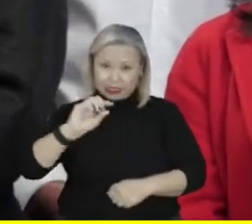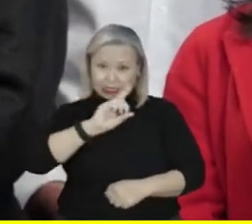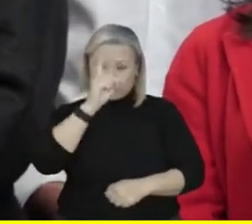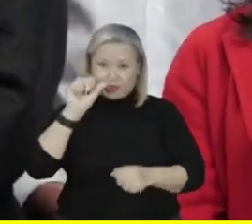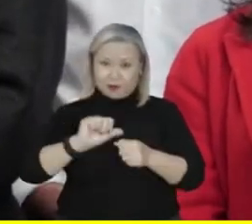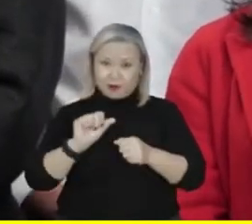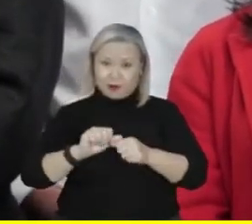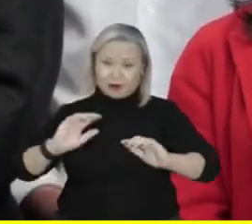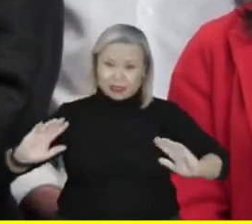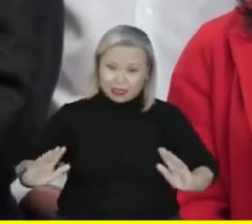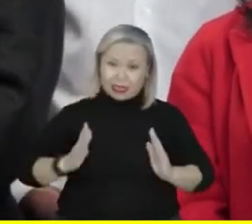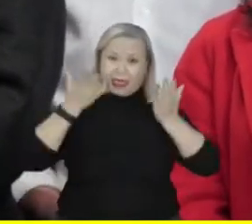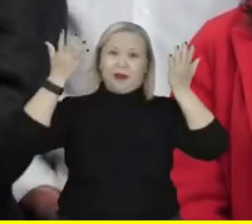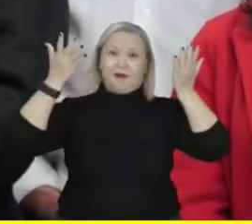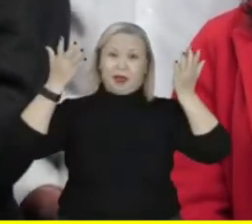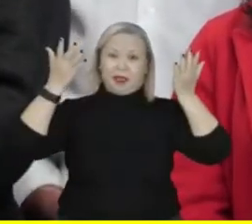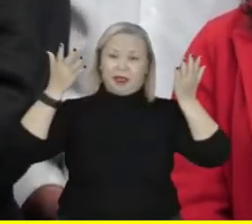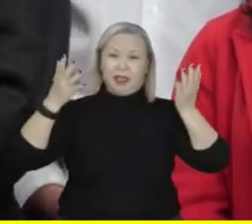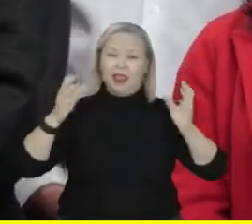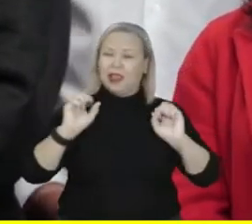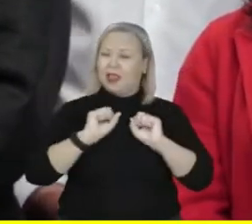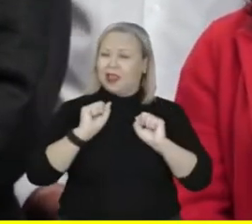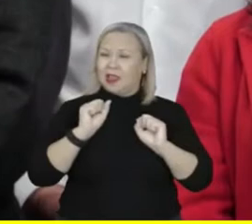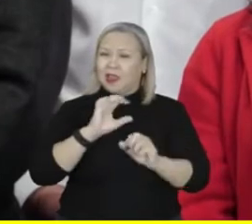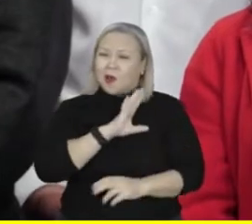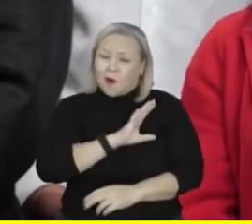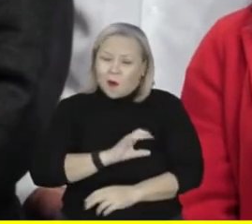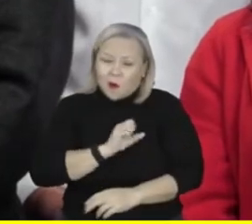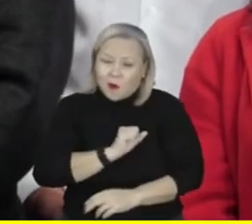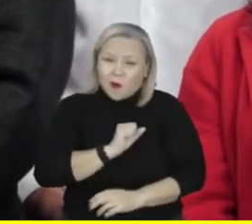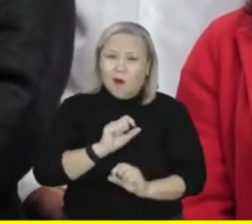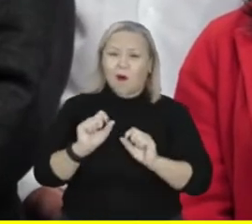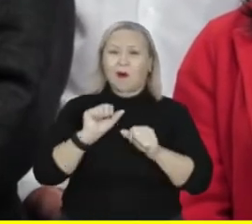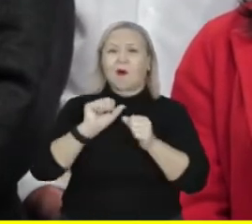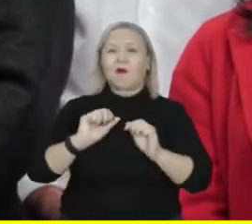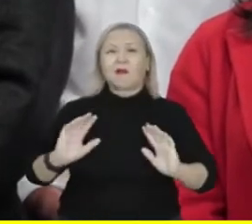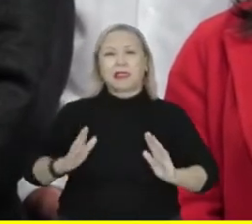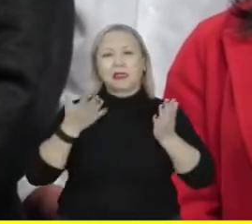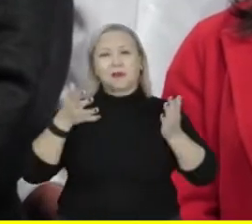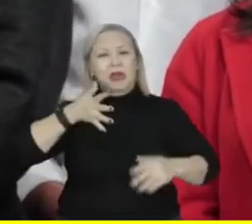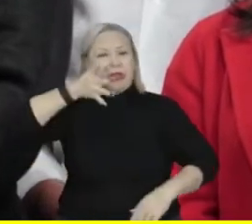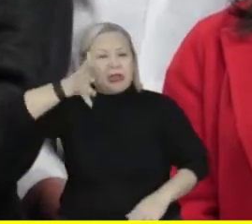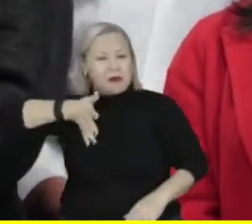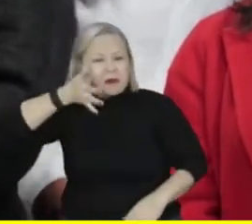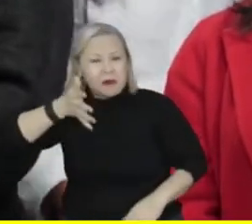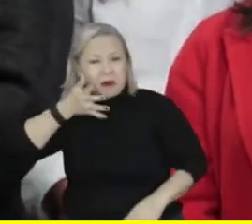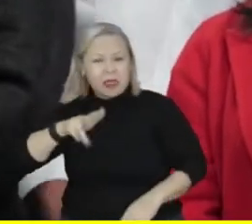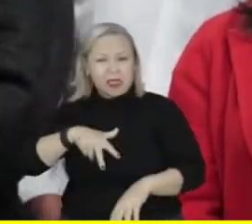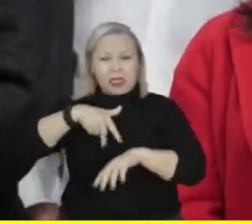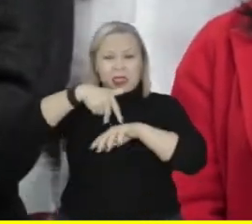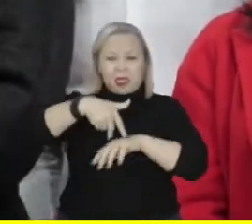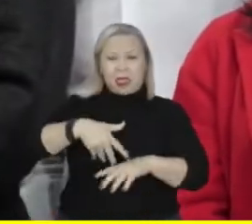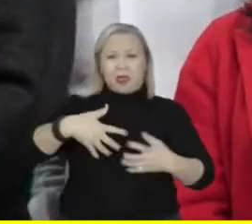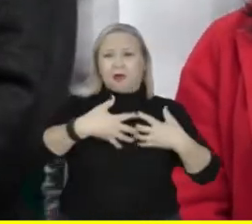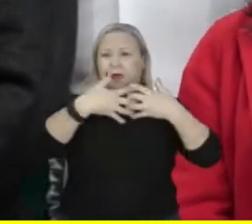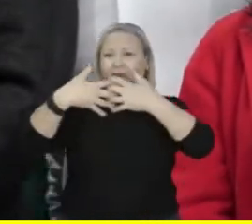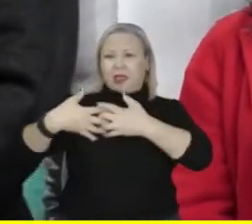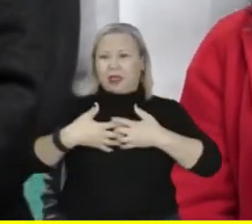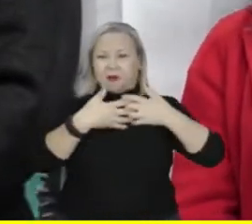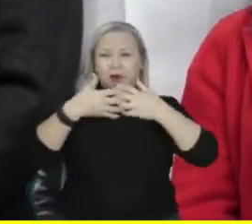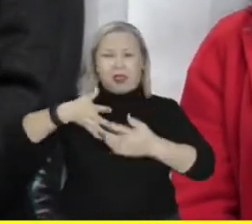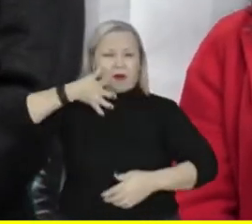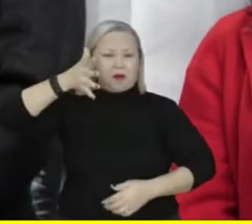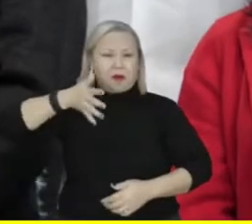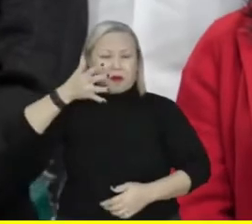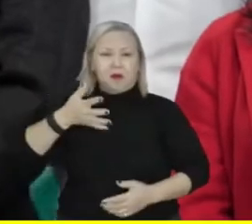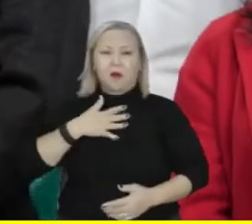Eu adoro fazer campanha adoro ir para Rua adoro fazer comida adoro subir em caminhão sabe adoro discutir com